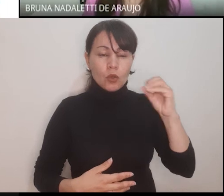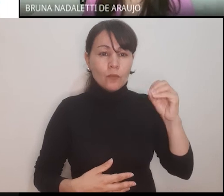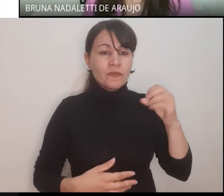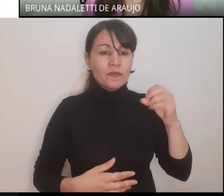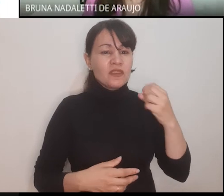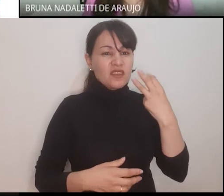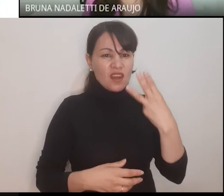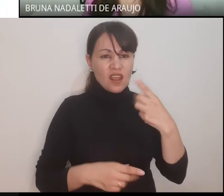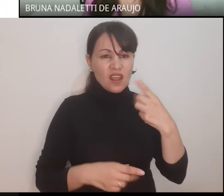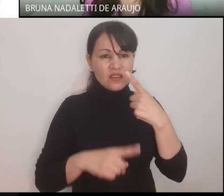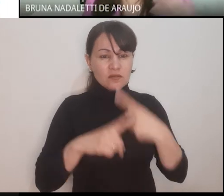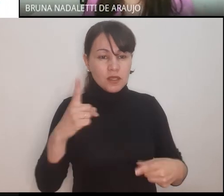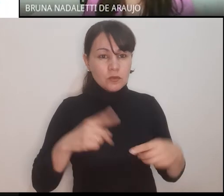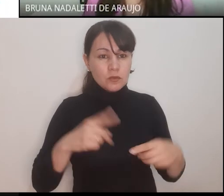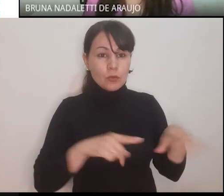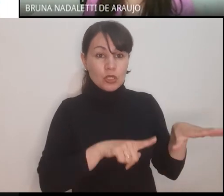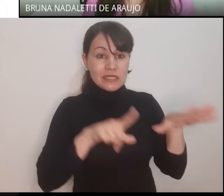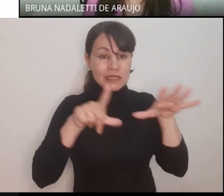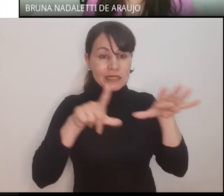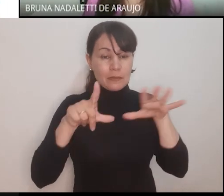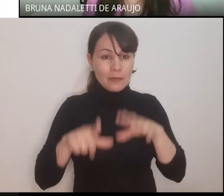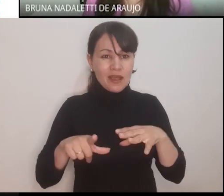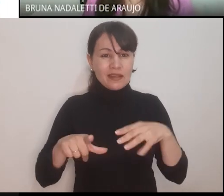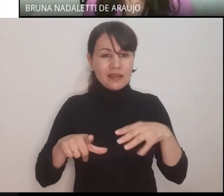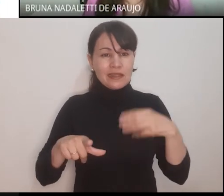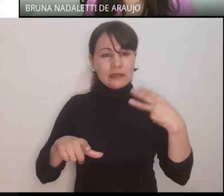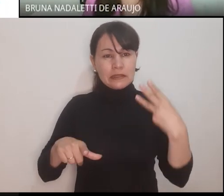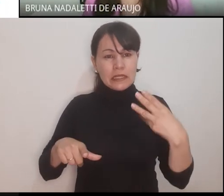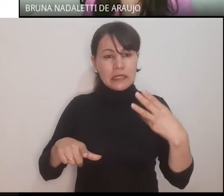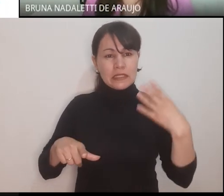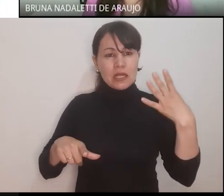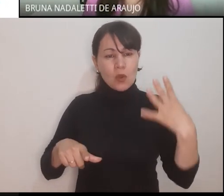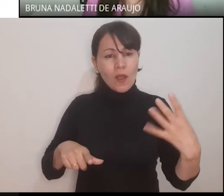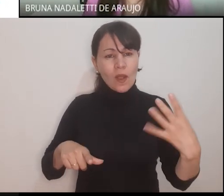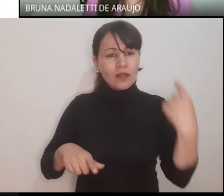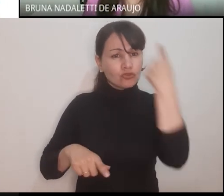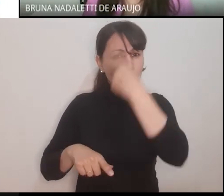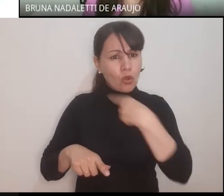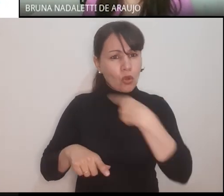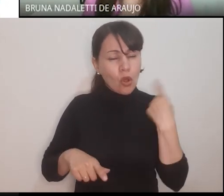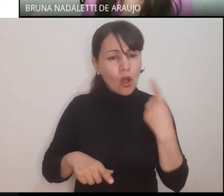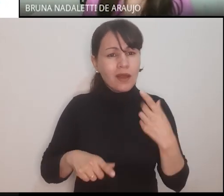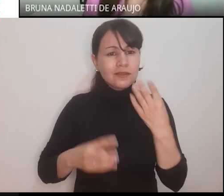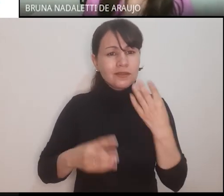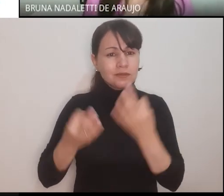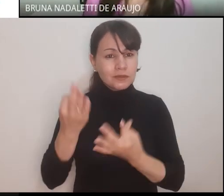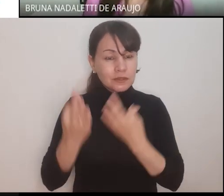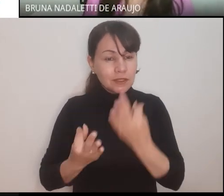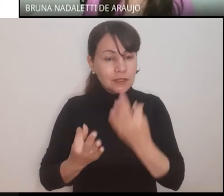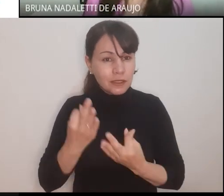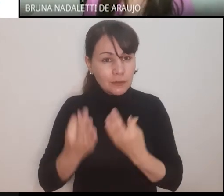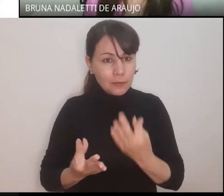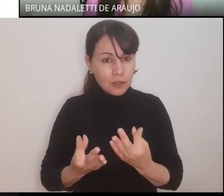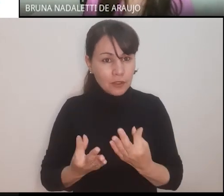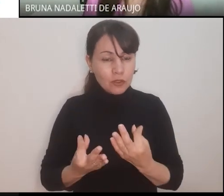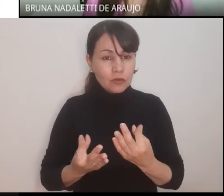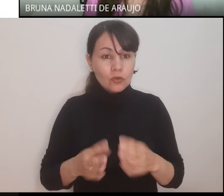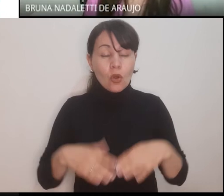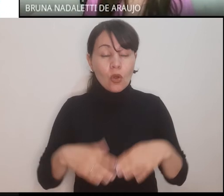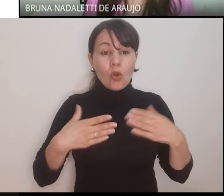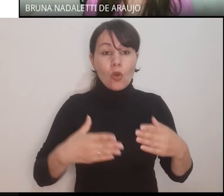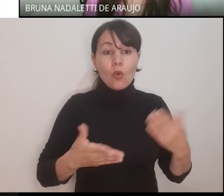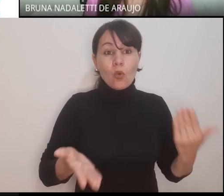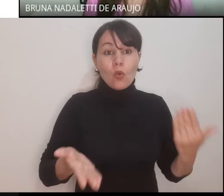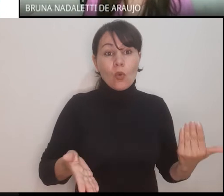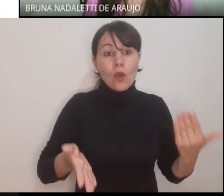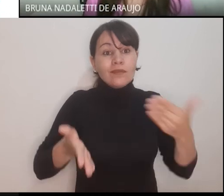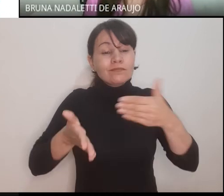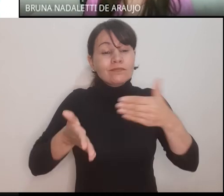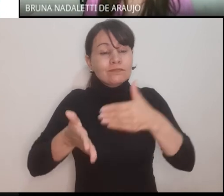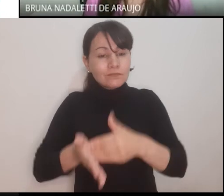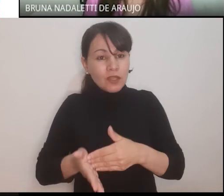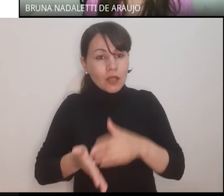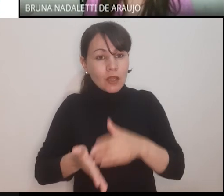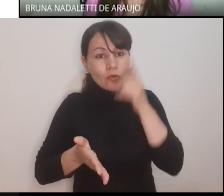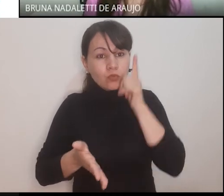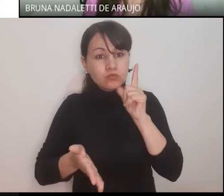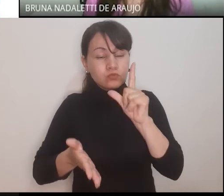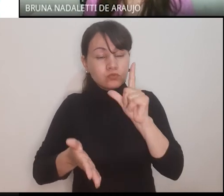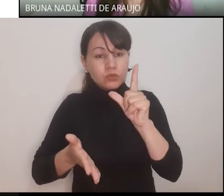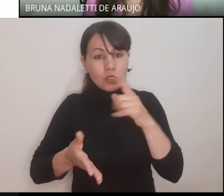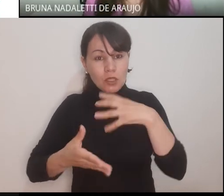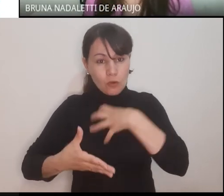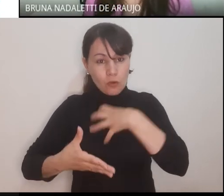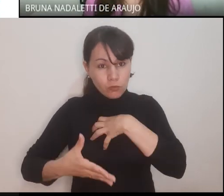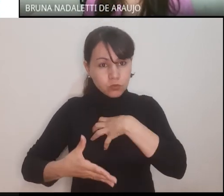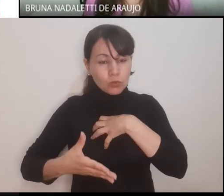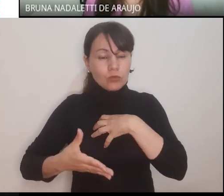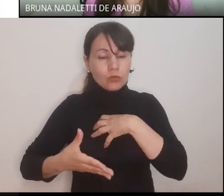semana, durante no mínimo 3 a 4 horas por dia de tratamento, ou até receberem um transplante renal bem-sucedido.